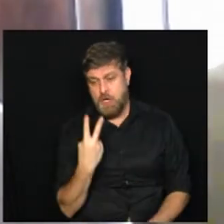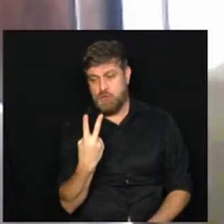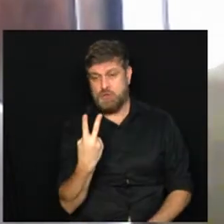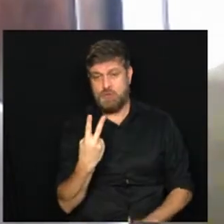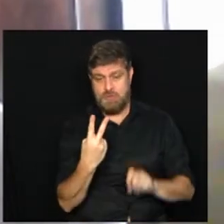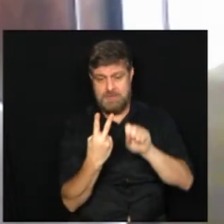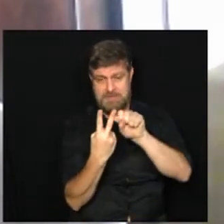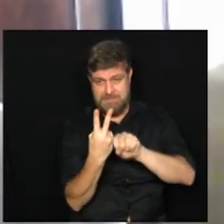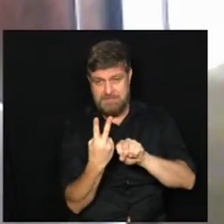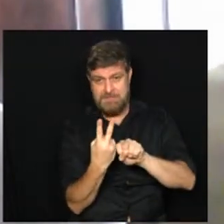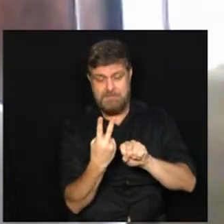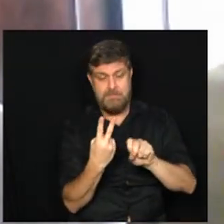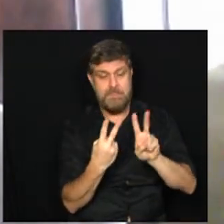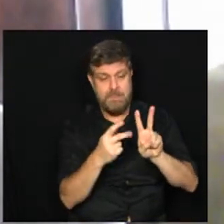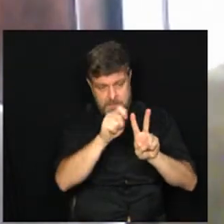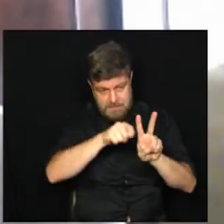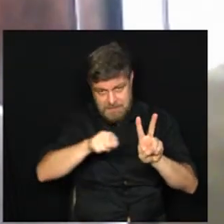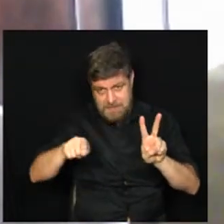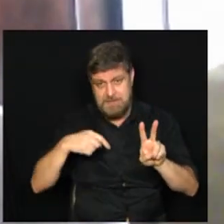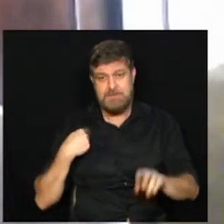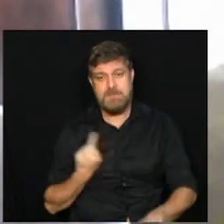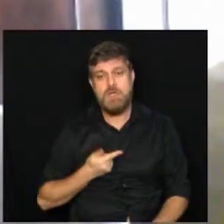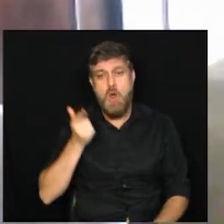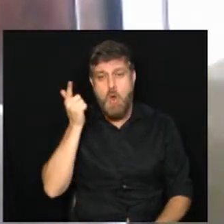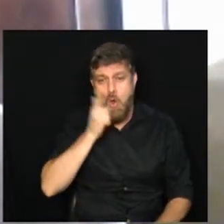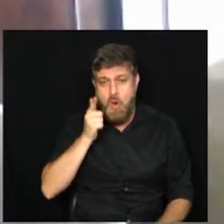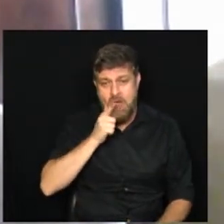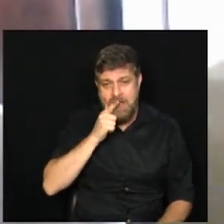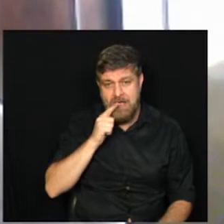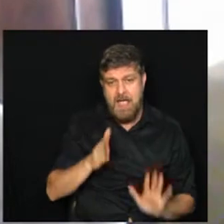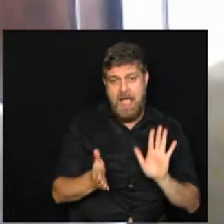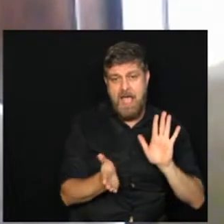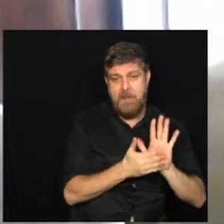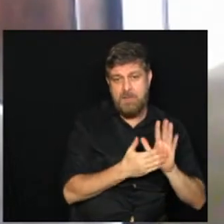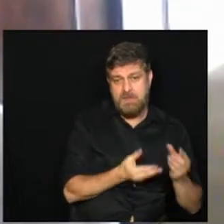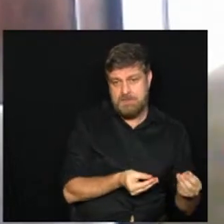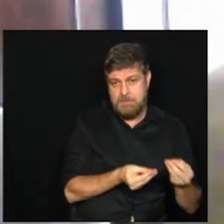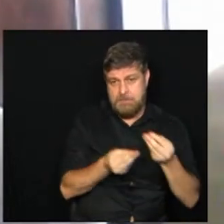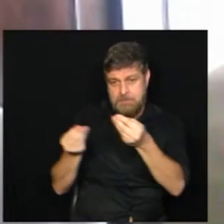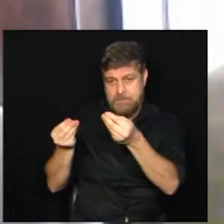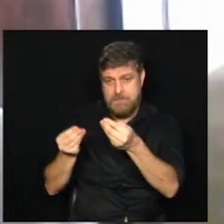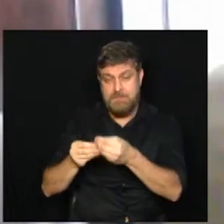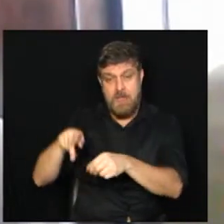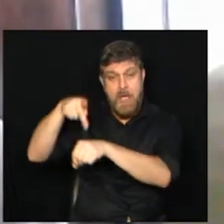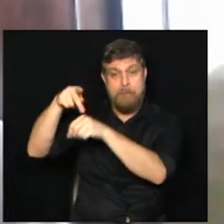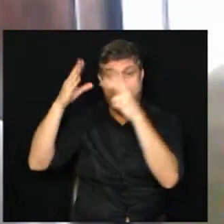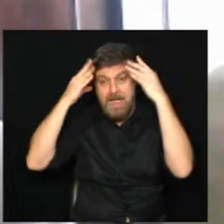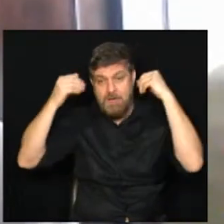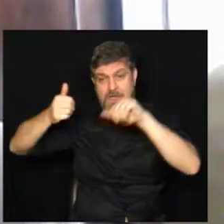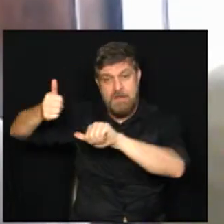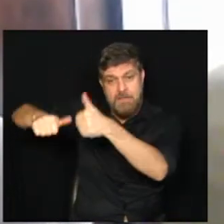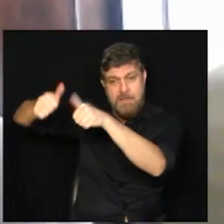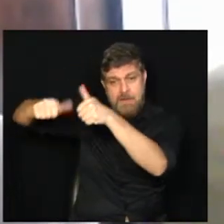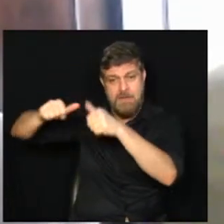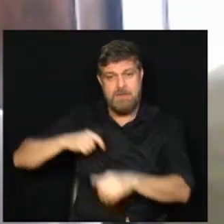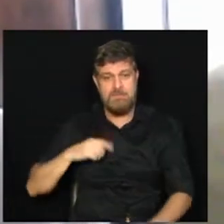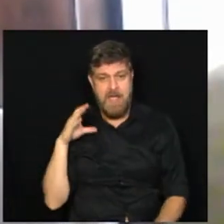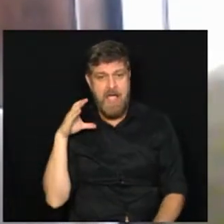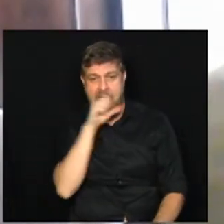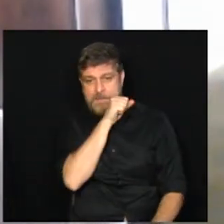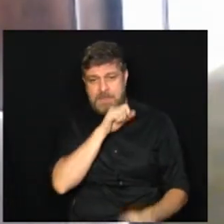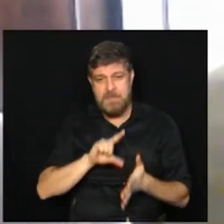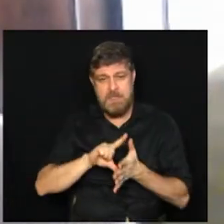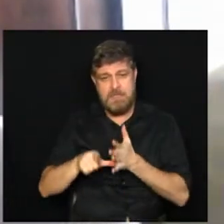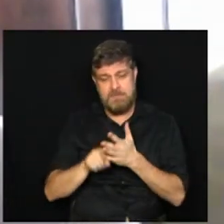para poder submeter essa proposta à Fundação Bloomberg. E só vou falar bem rapidamente, depois o